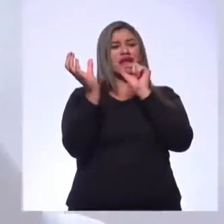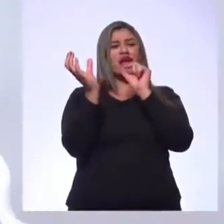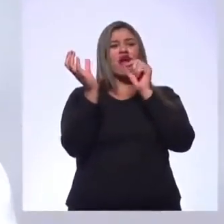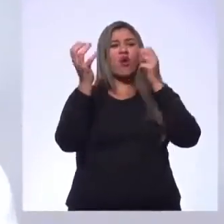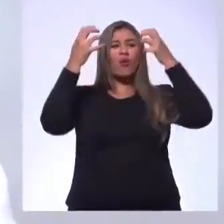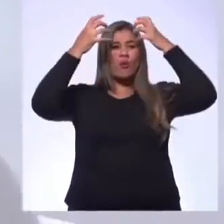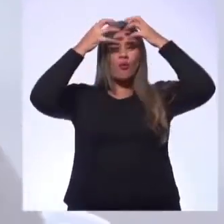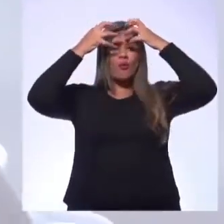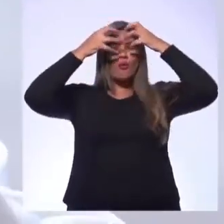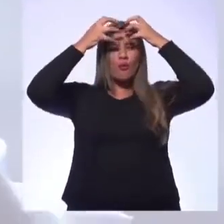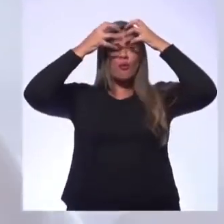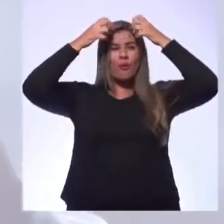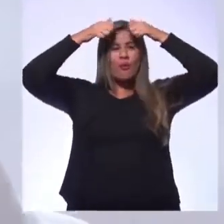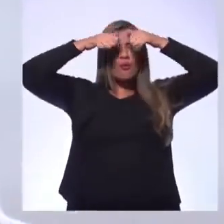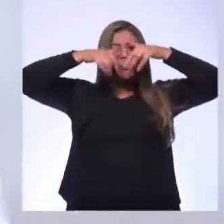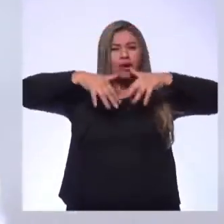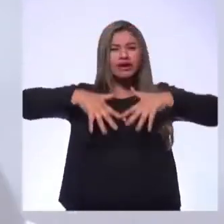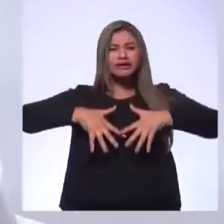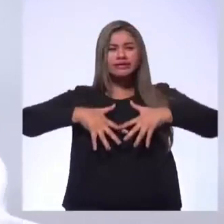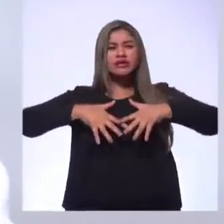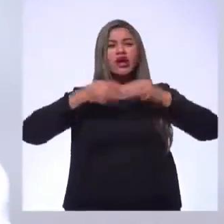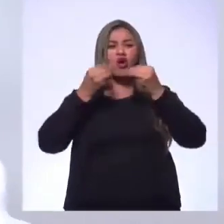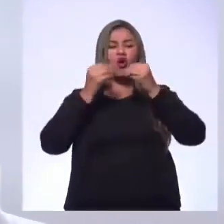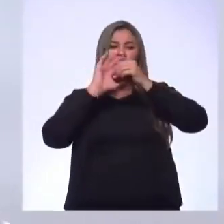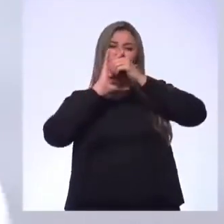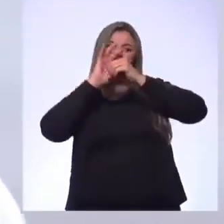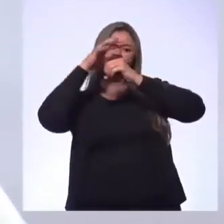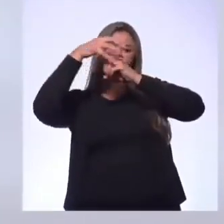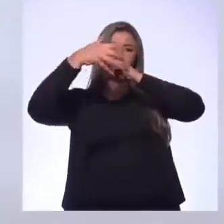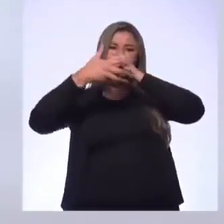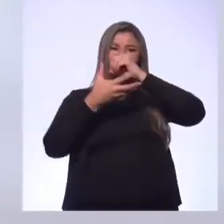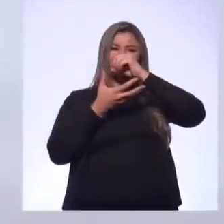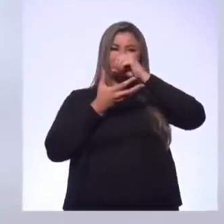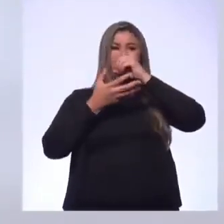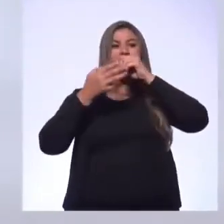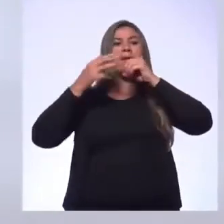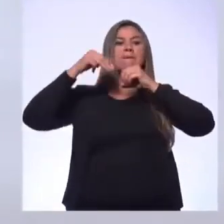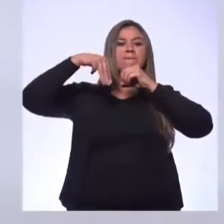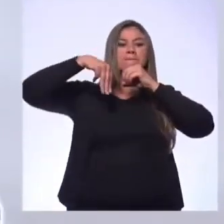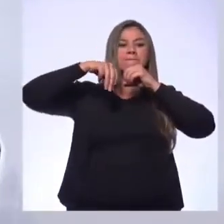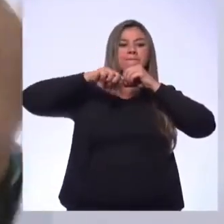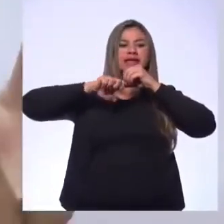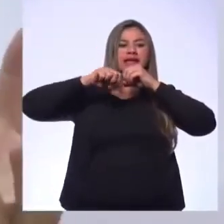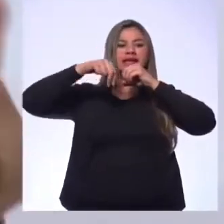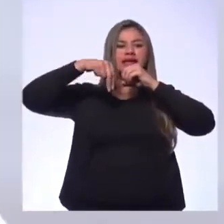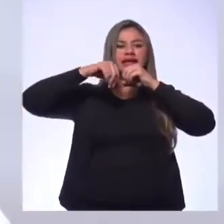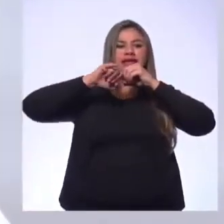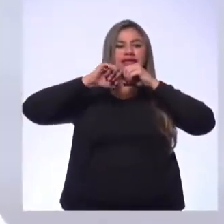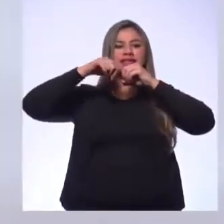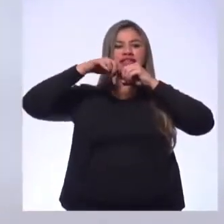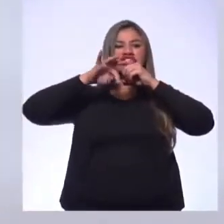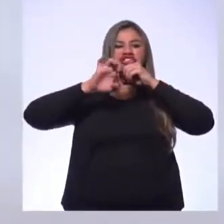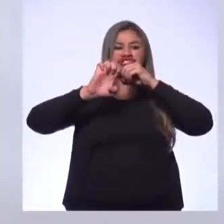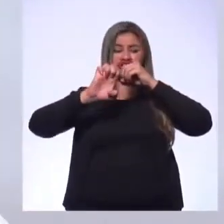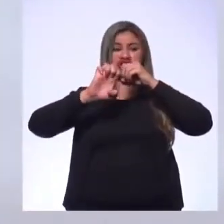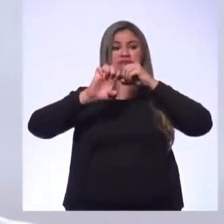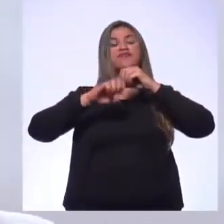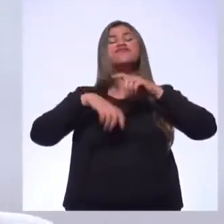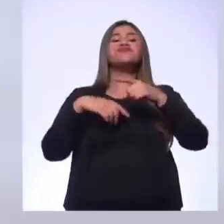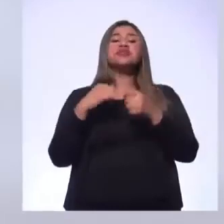ele é encapado por uma membrana chamada meninge. E it significa o